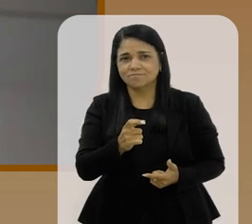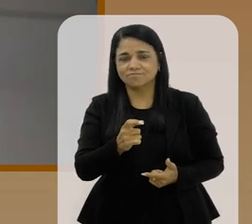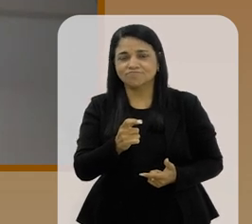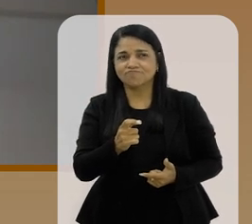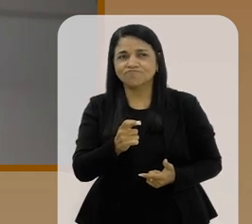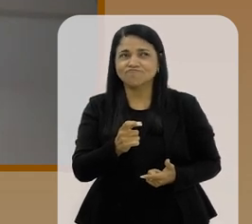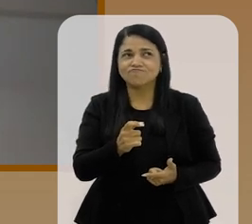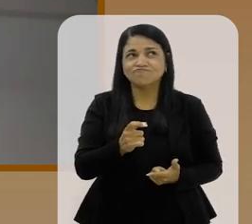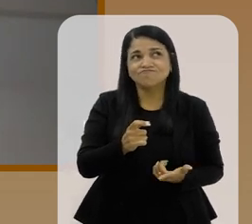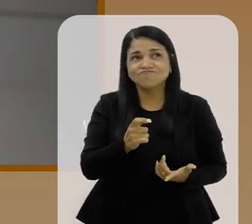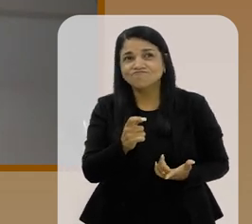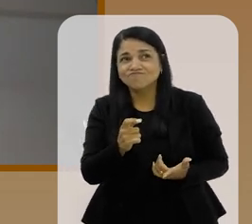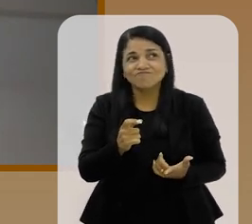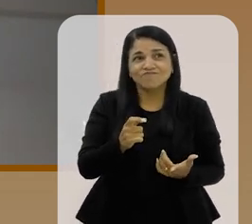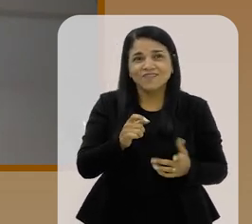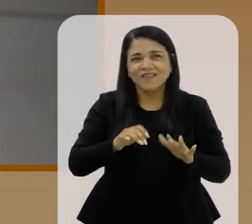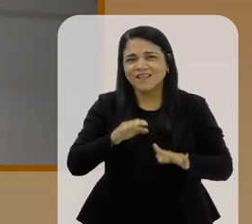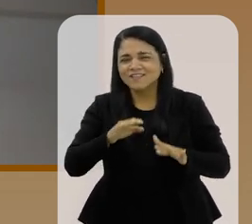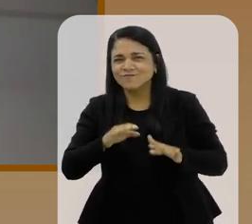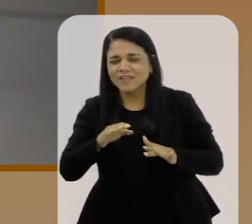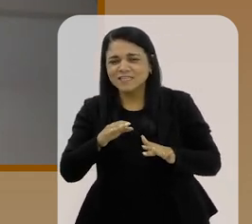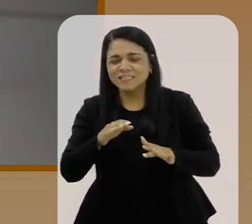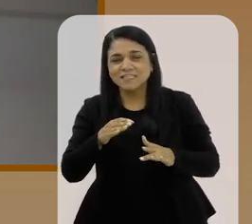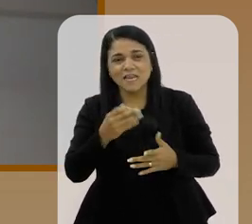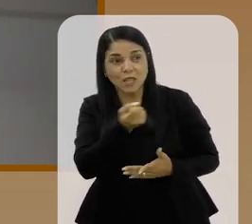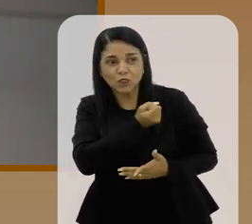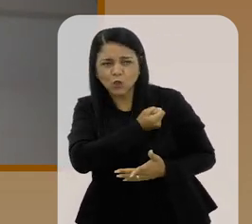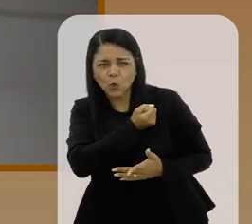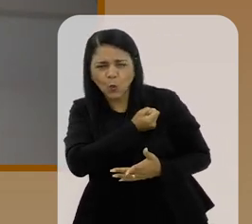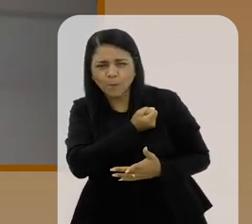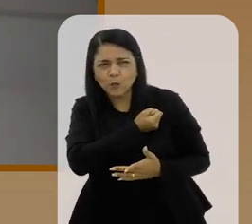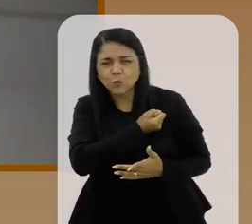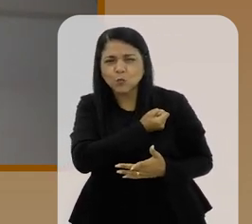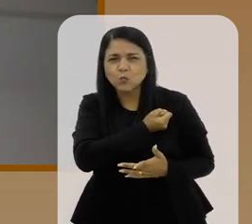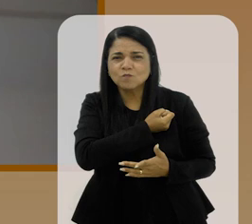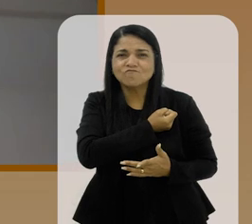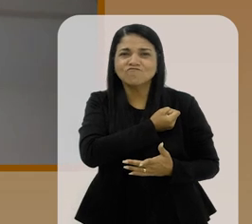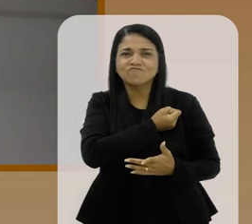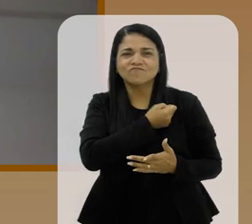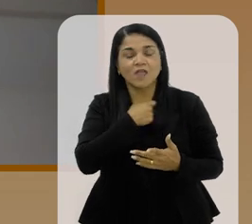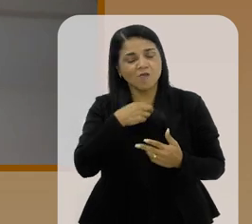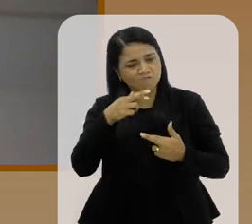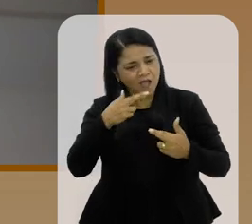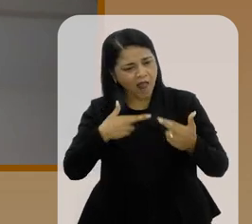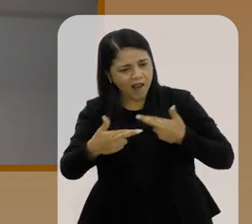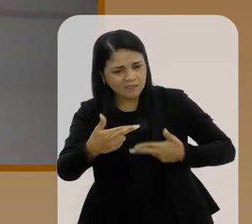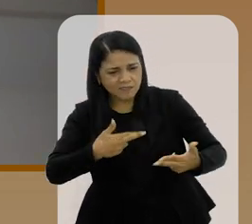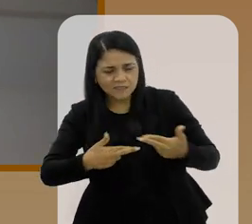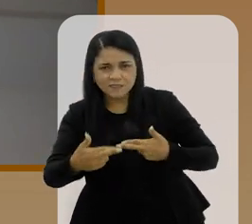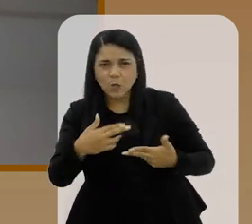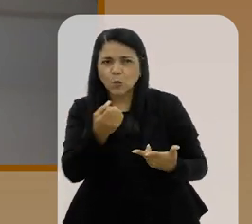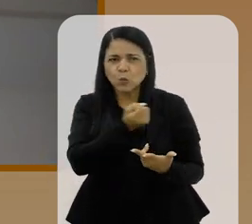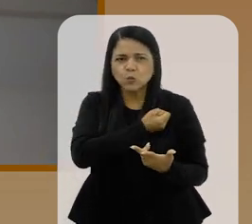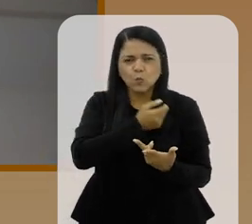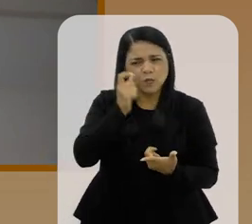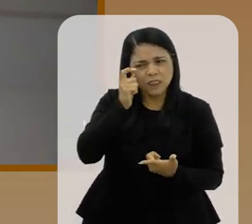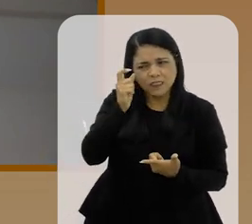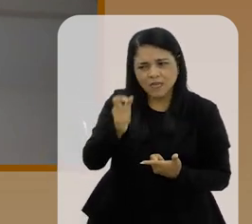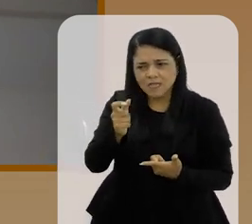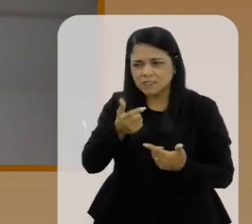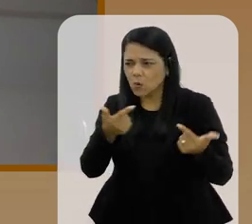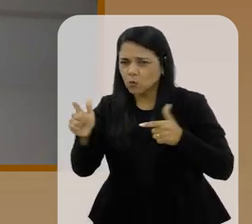talvez não muito usual, por questões que na época eram números e coisas que foram se relacionando com isso, com outros